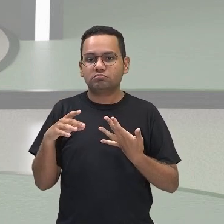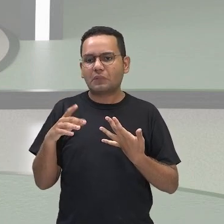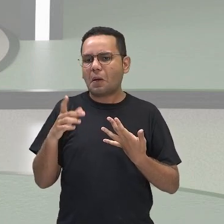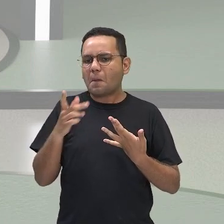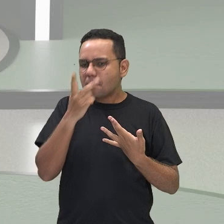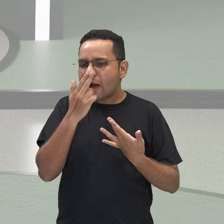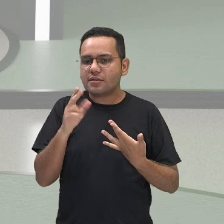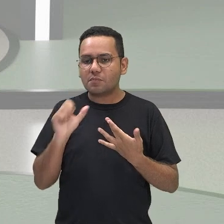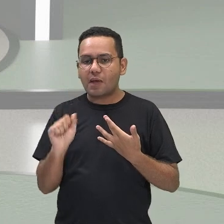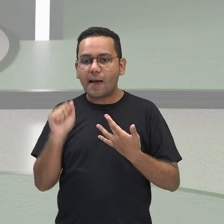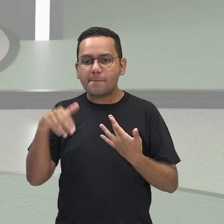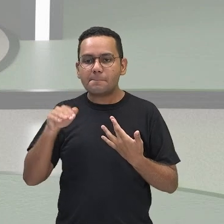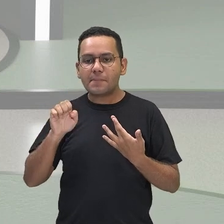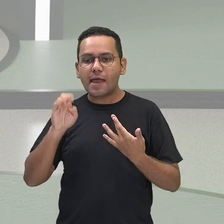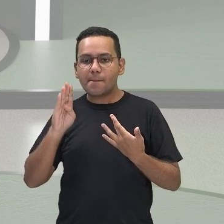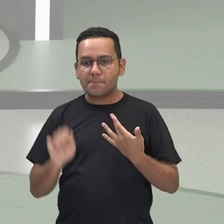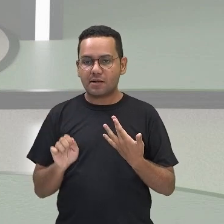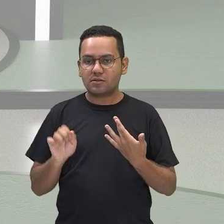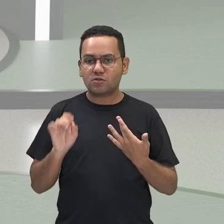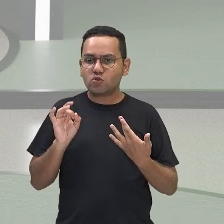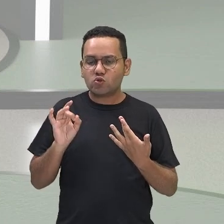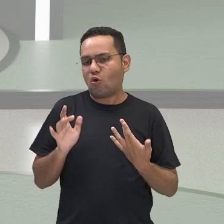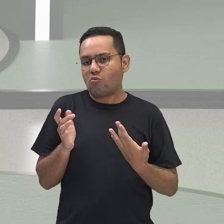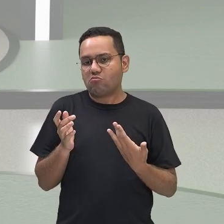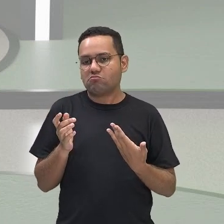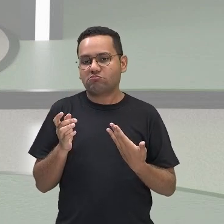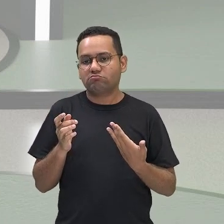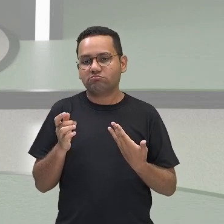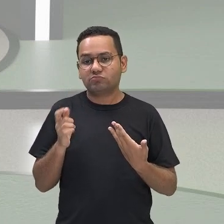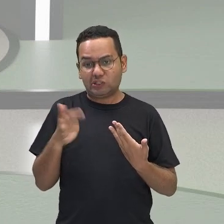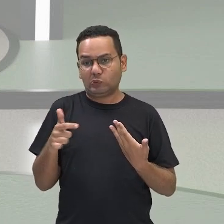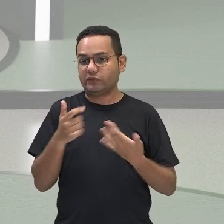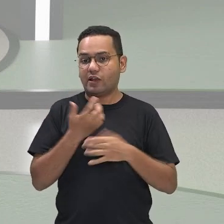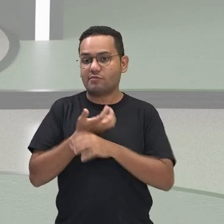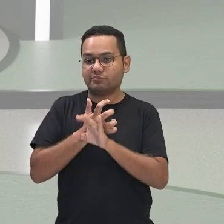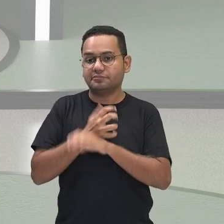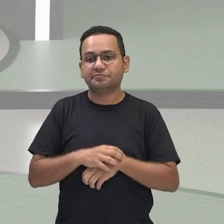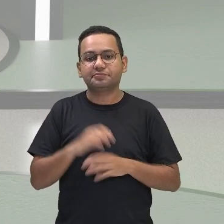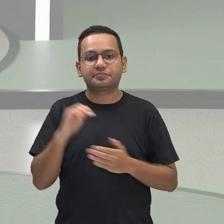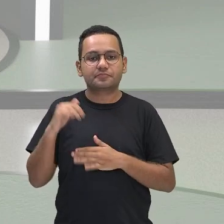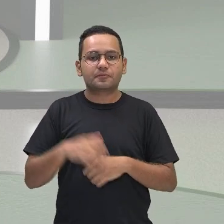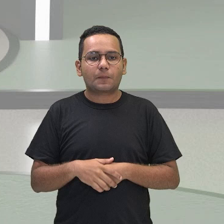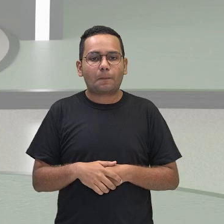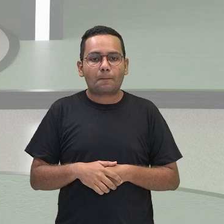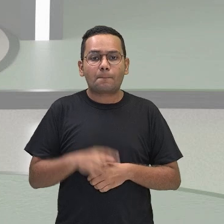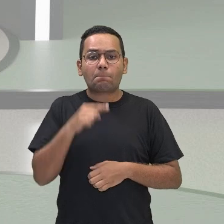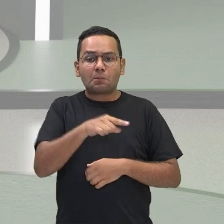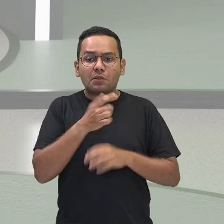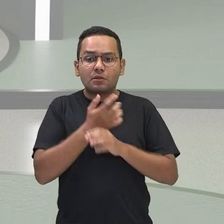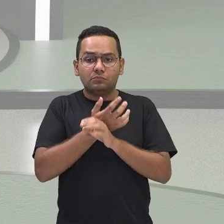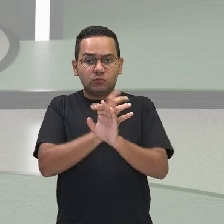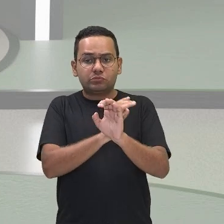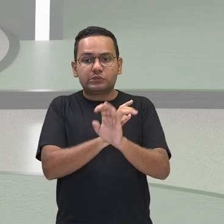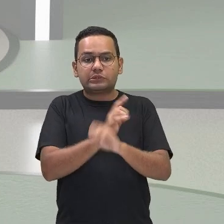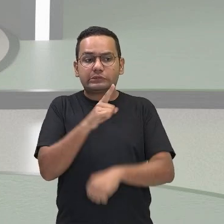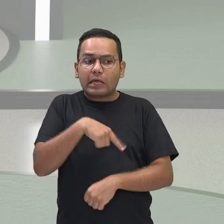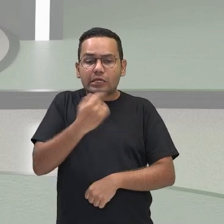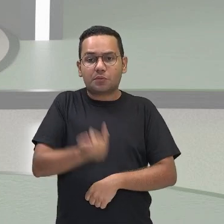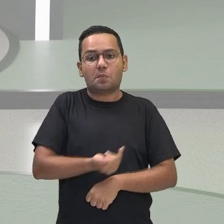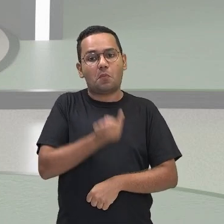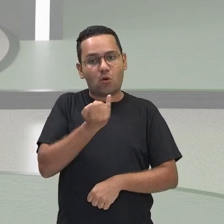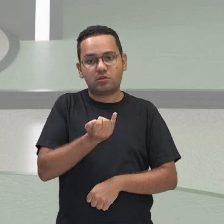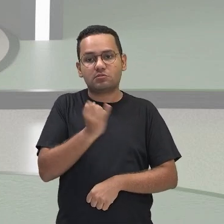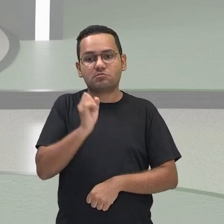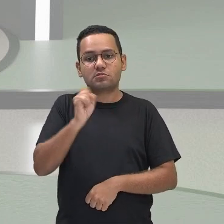ameba. Além disso, o nosso esqueleto tem uma outra importante